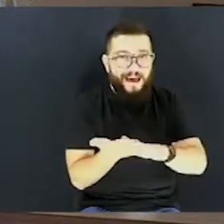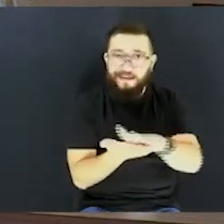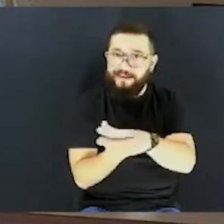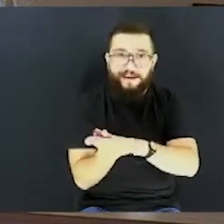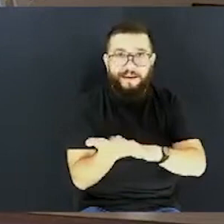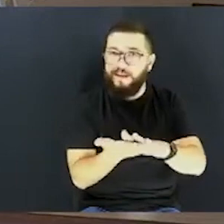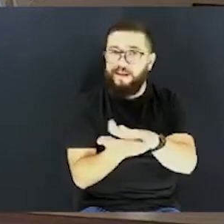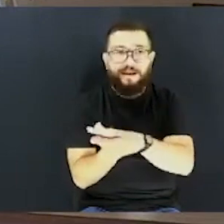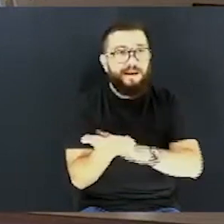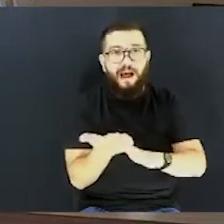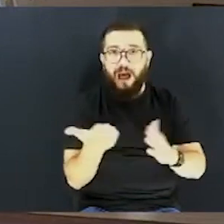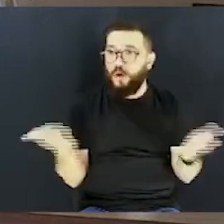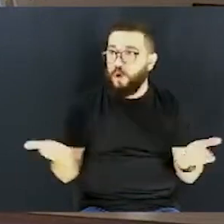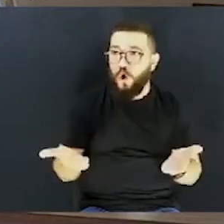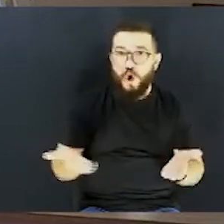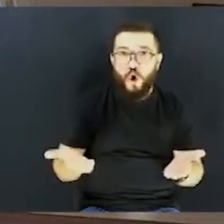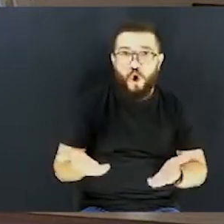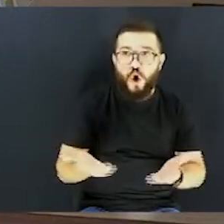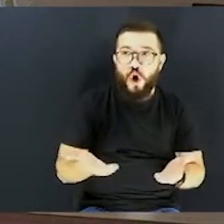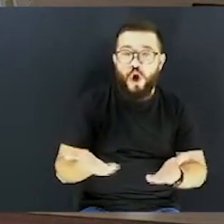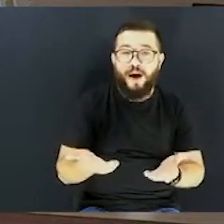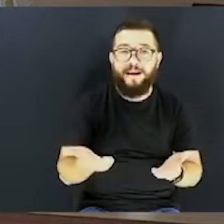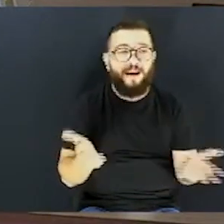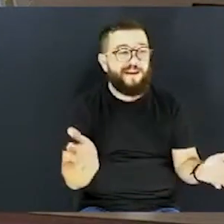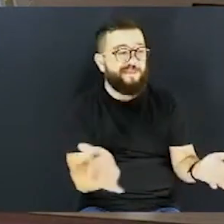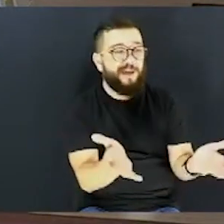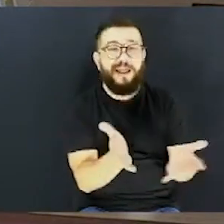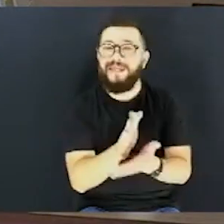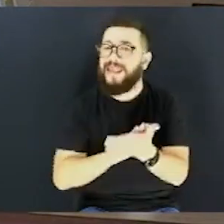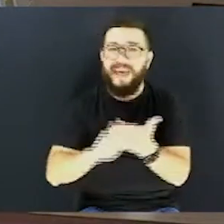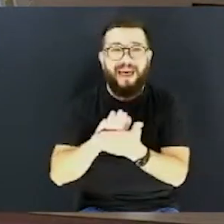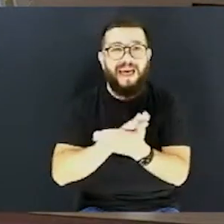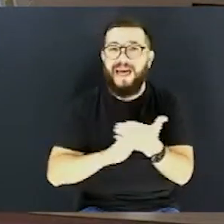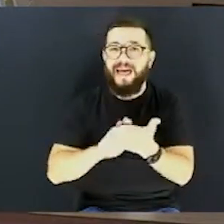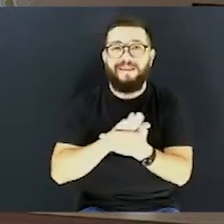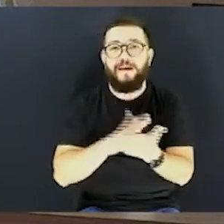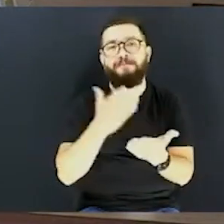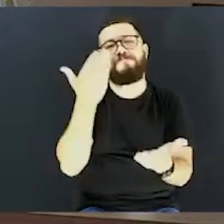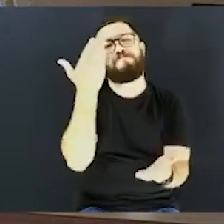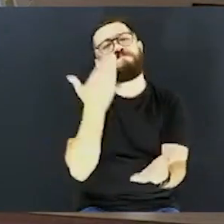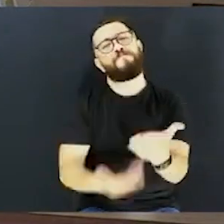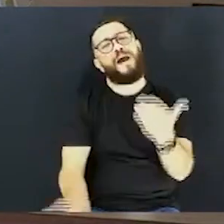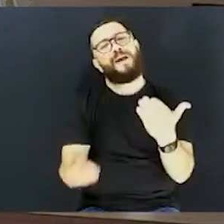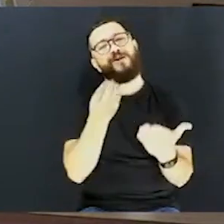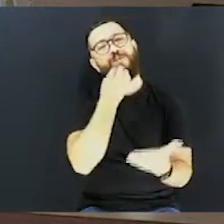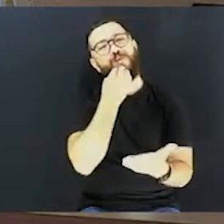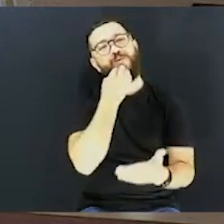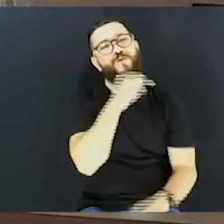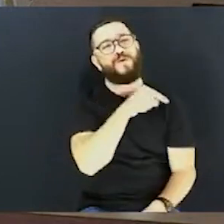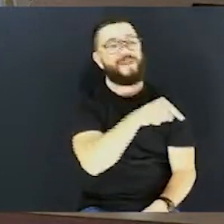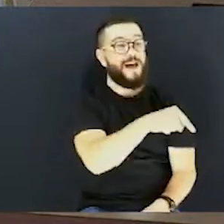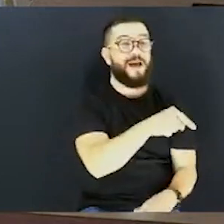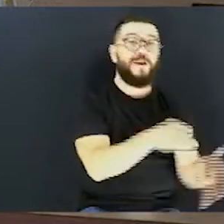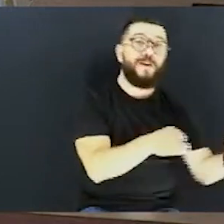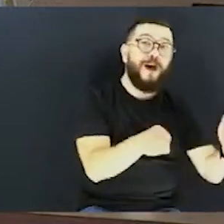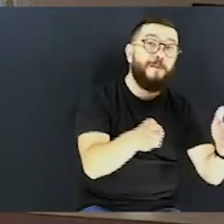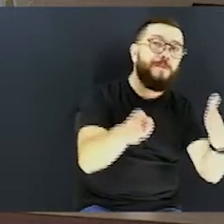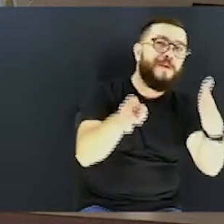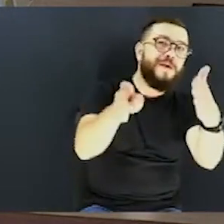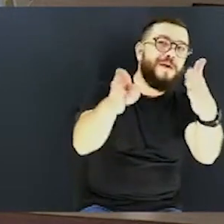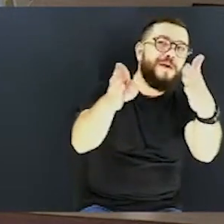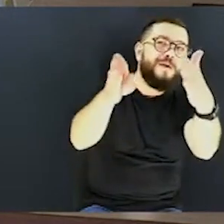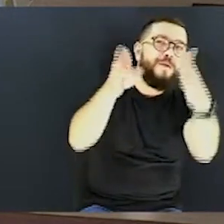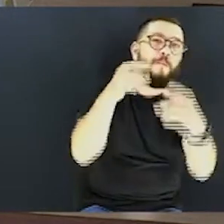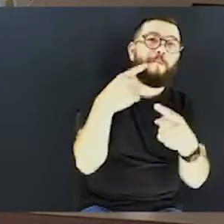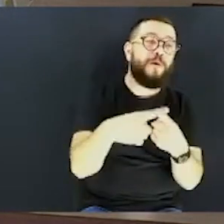estímulos adequados nessa fase de 0 a 6, a gente perde uma janela de oportunidade que nunca mais retorna na vida dessa criança. Então, nessa